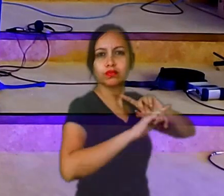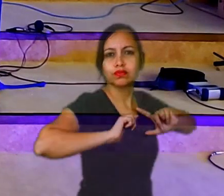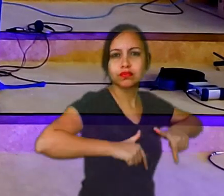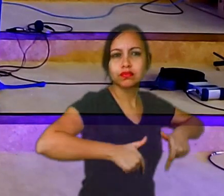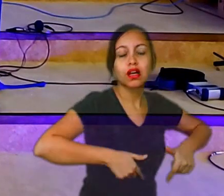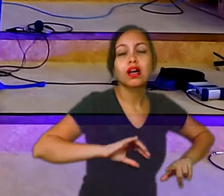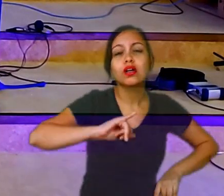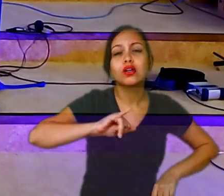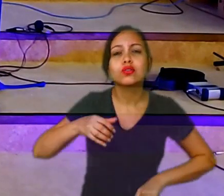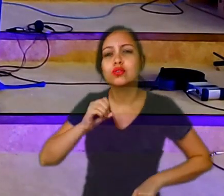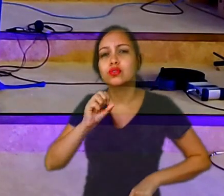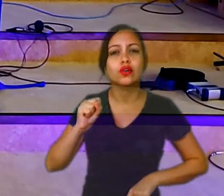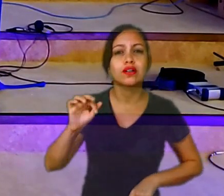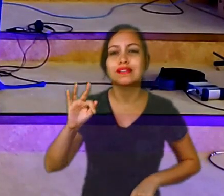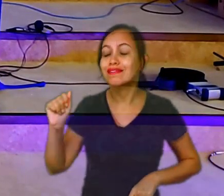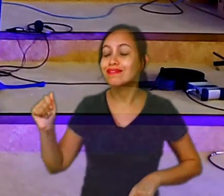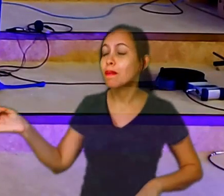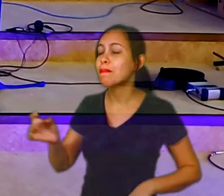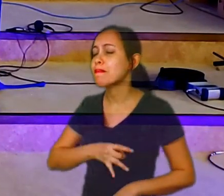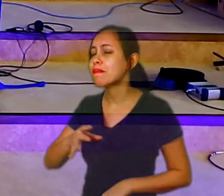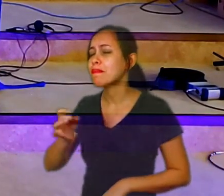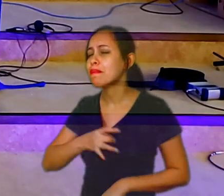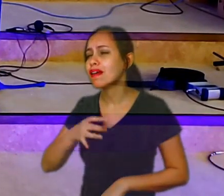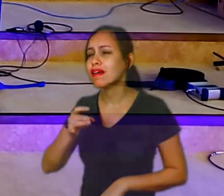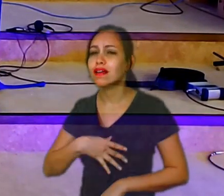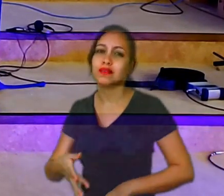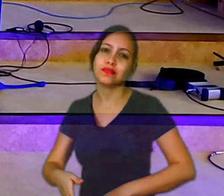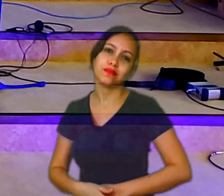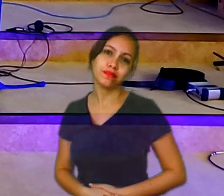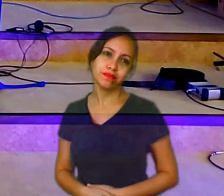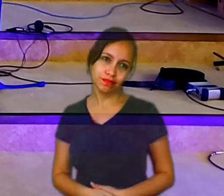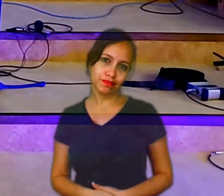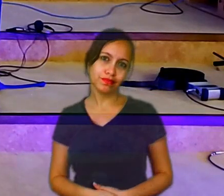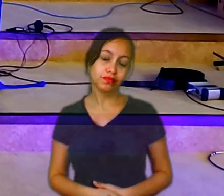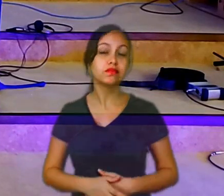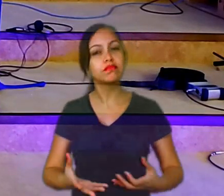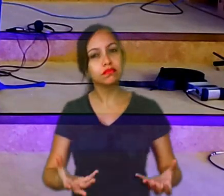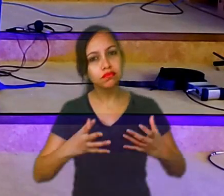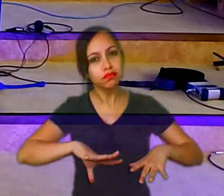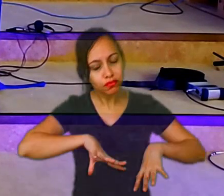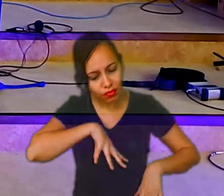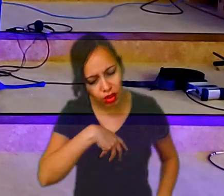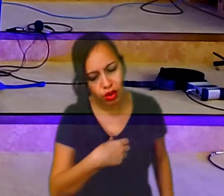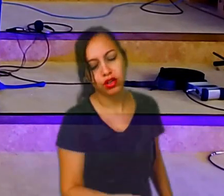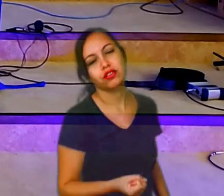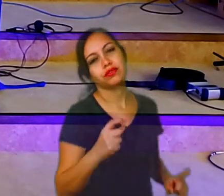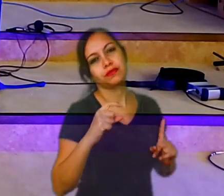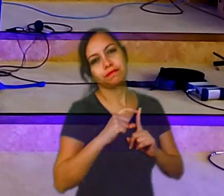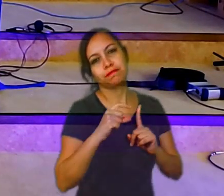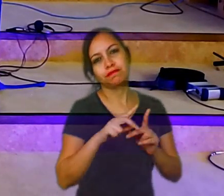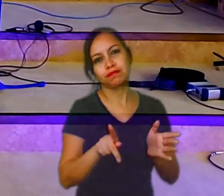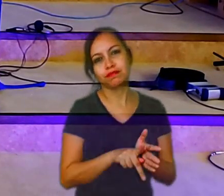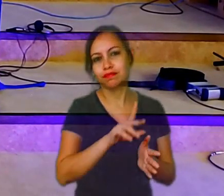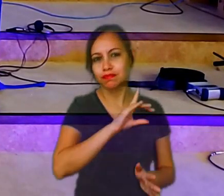teve medo. Primeira coisa que ele teve foi medo. E eu quero lhe encorajar com a palavra de Deus nessa